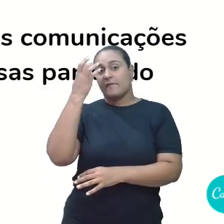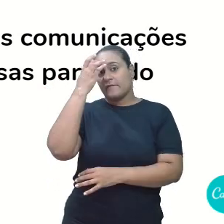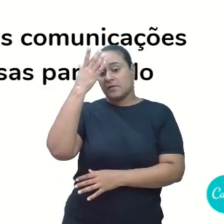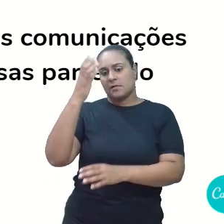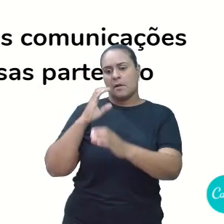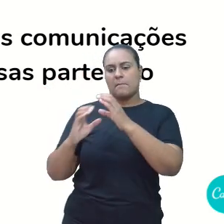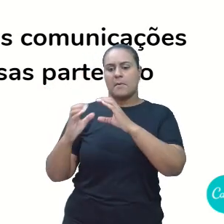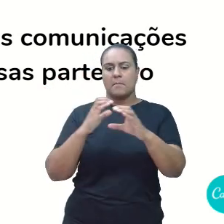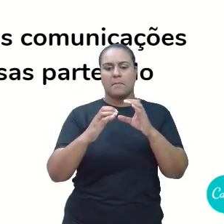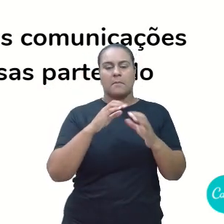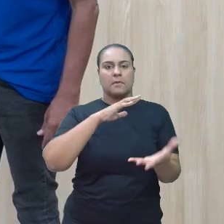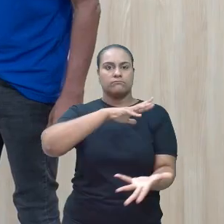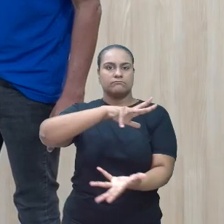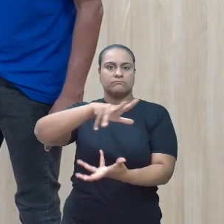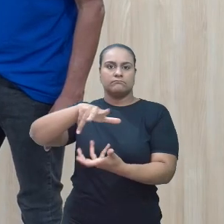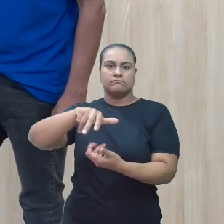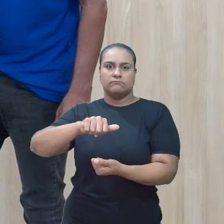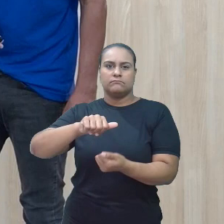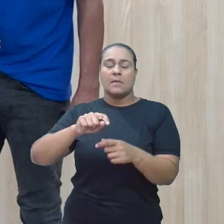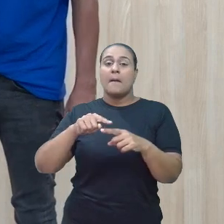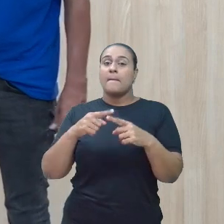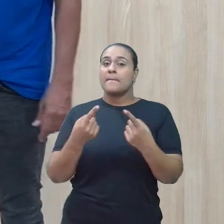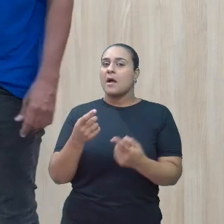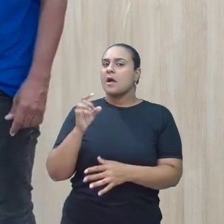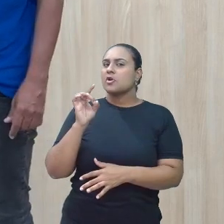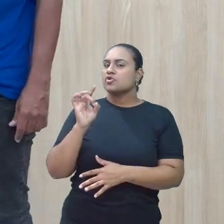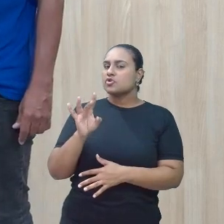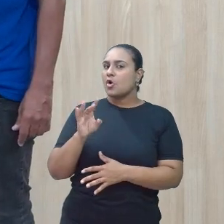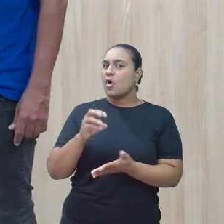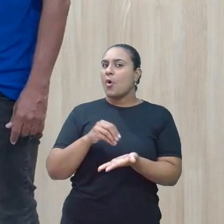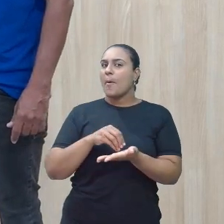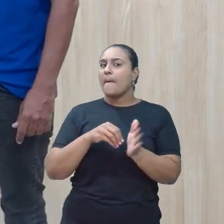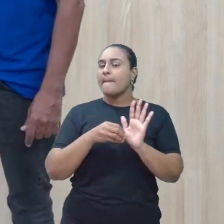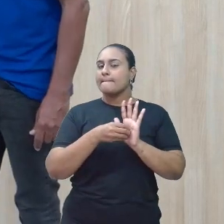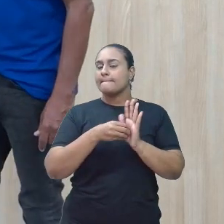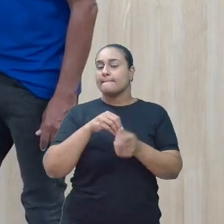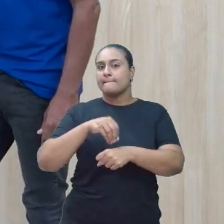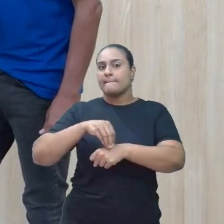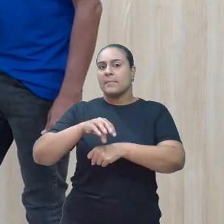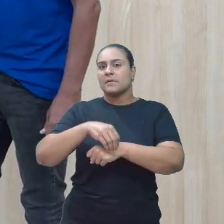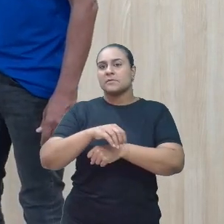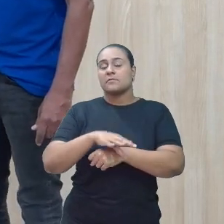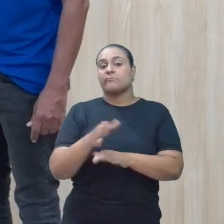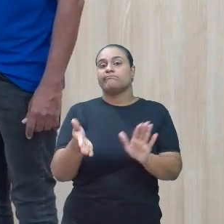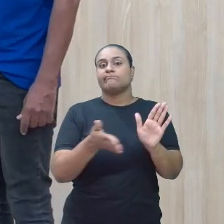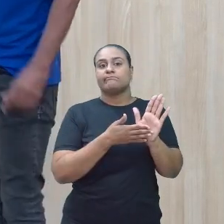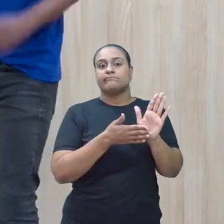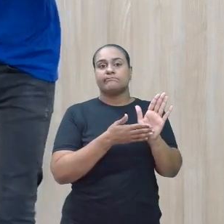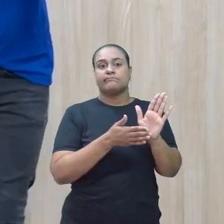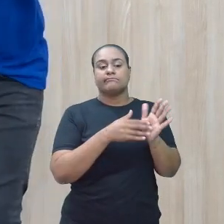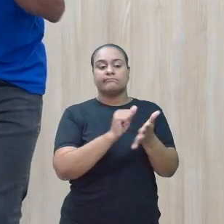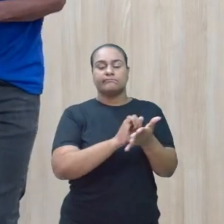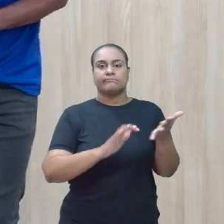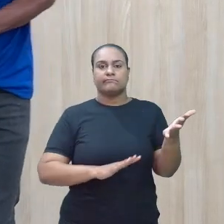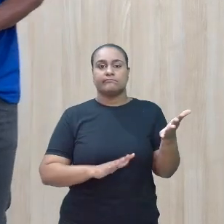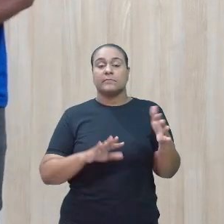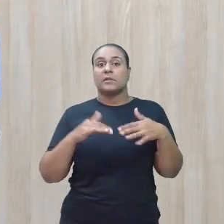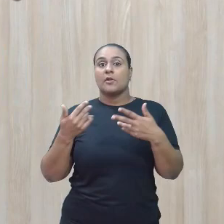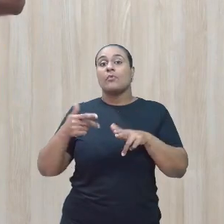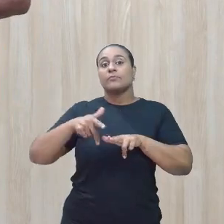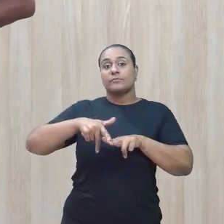em diversas partes do mundo. Mas deixa eu só passar para vocês aqui, para a gente encerrar a atividade proposta. O nosso